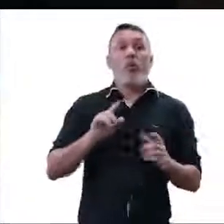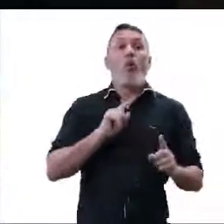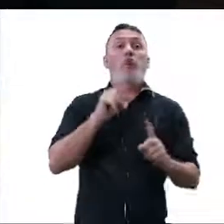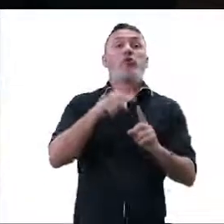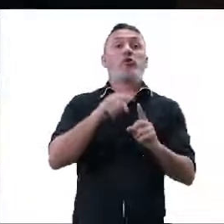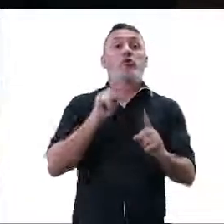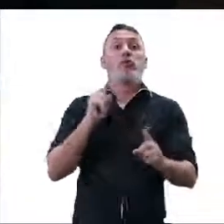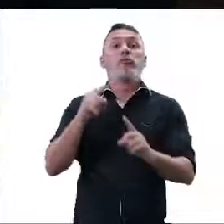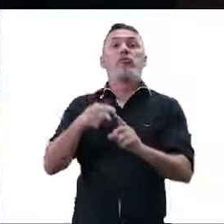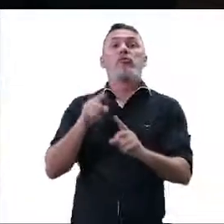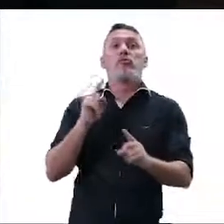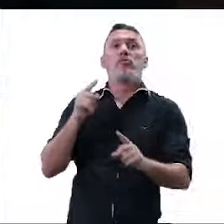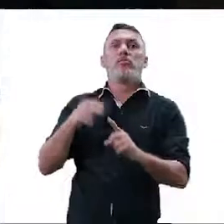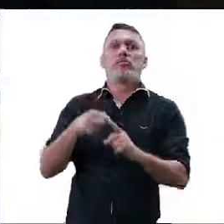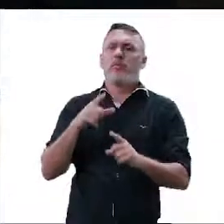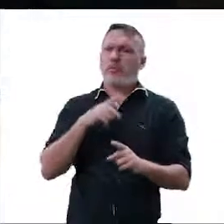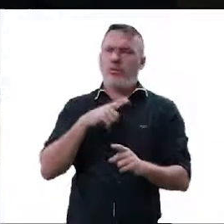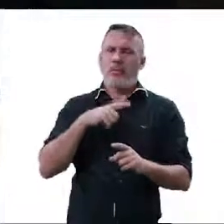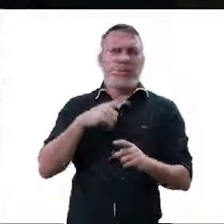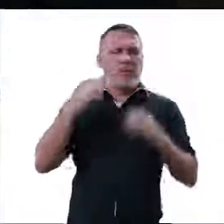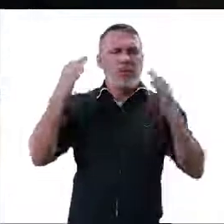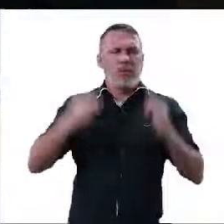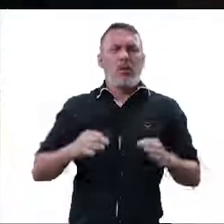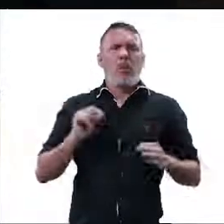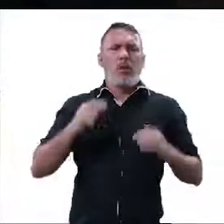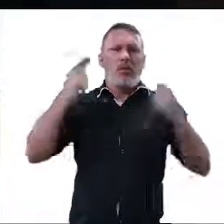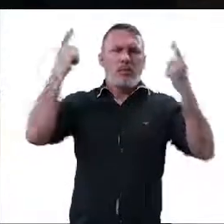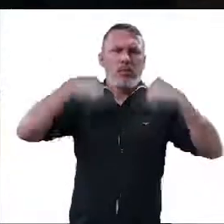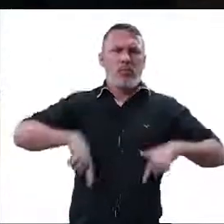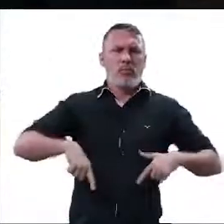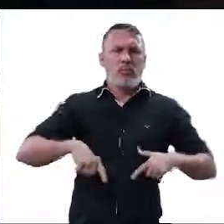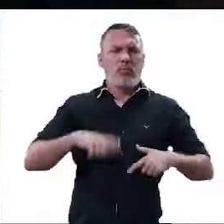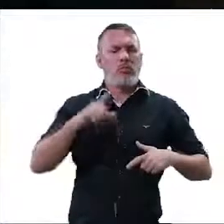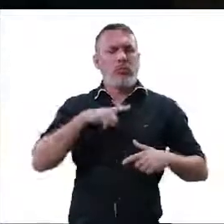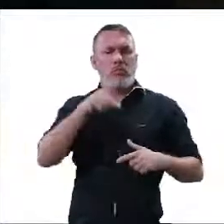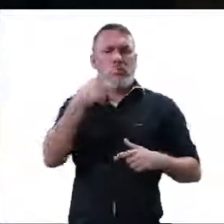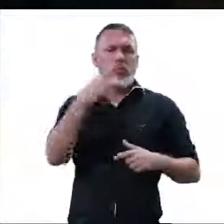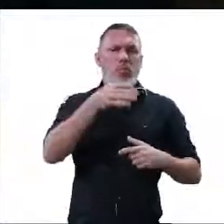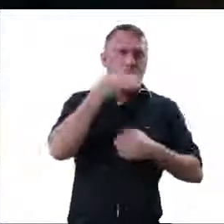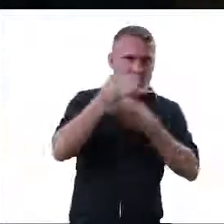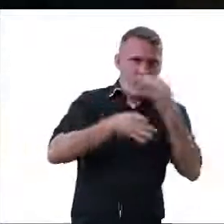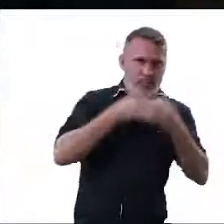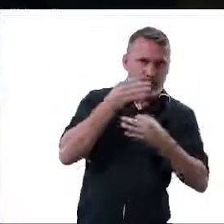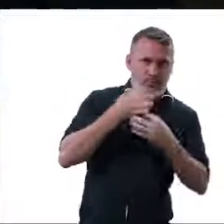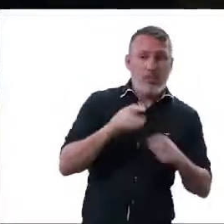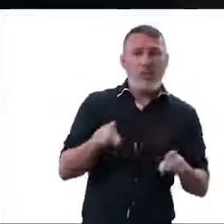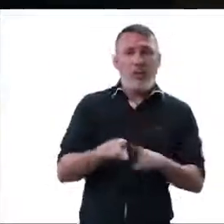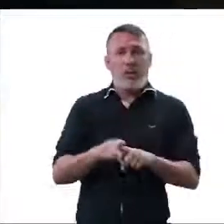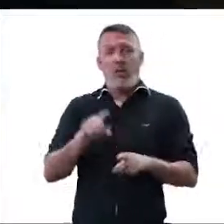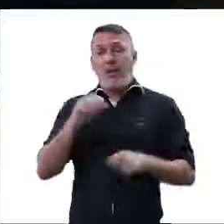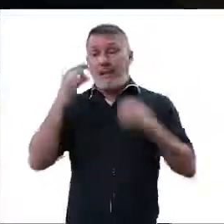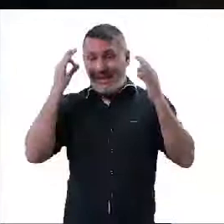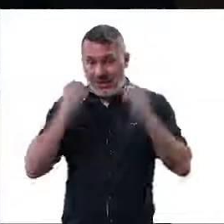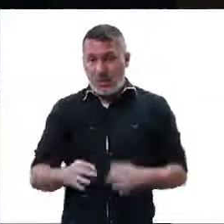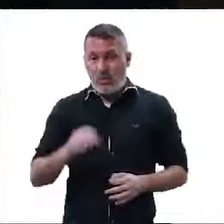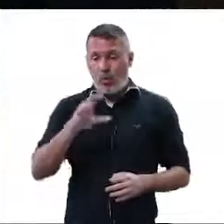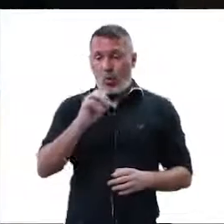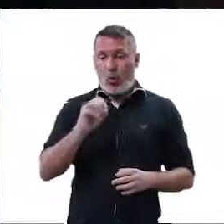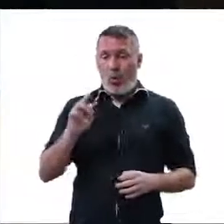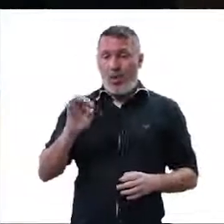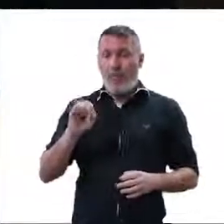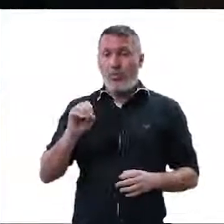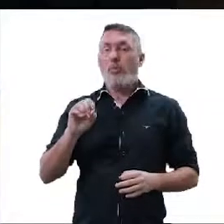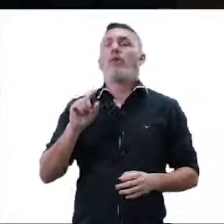não estabelece nenhum juízo de valor nessas suas observações. E completamente corretos? É para isso que existe a